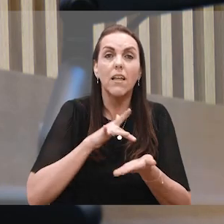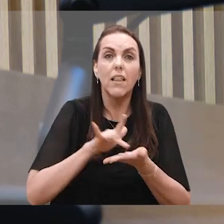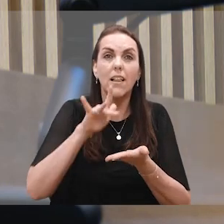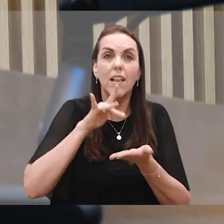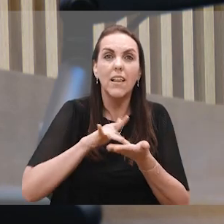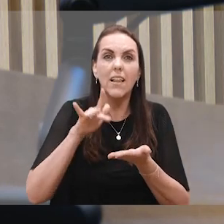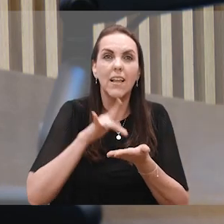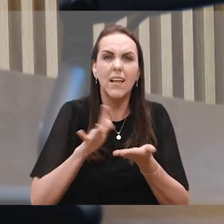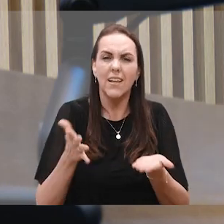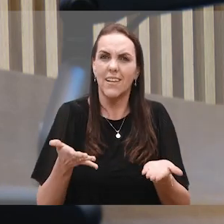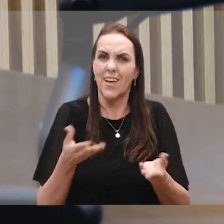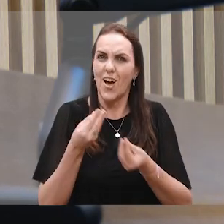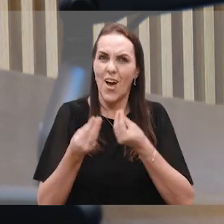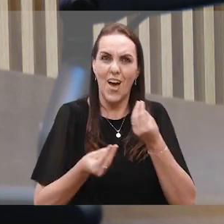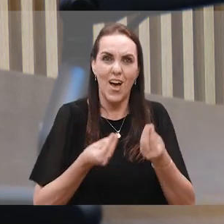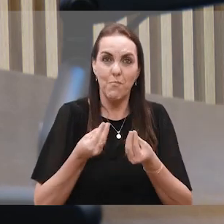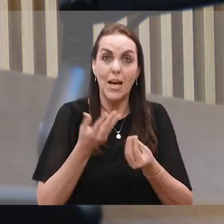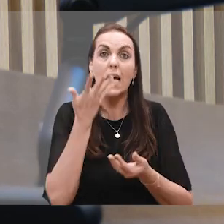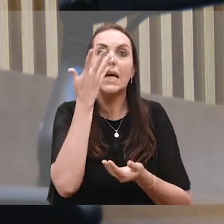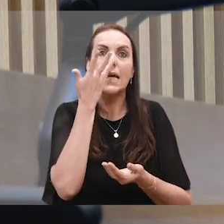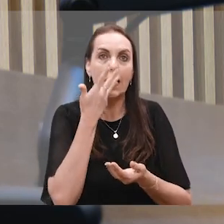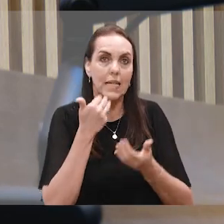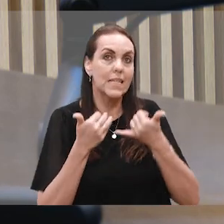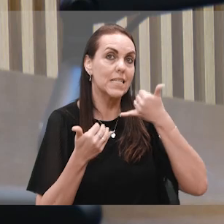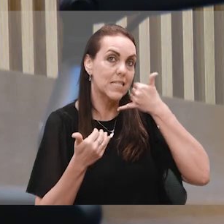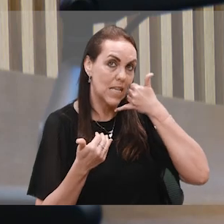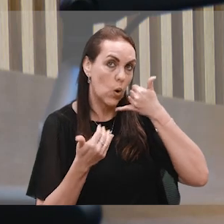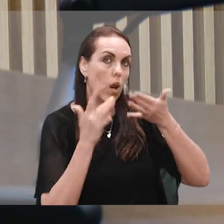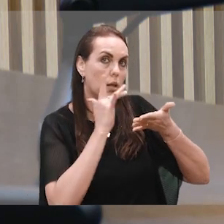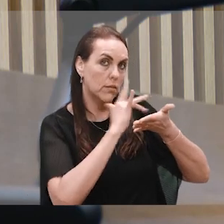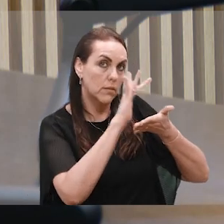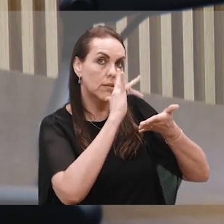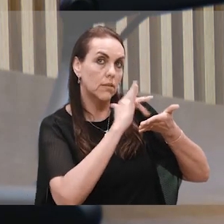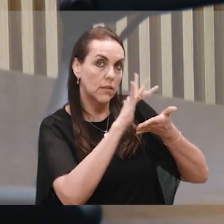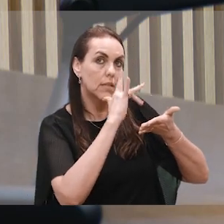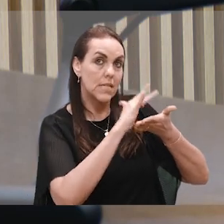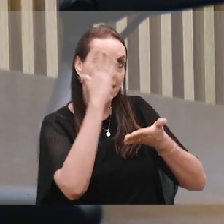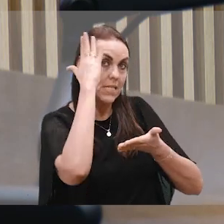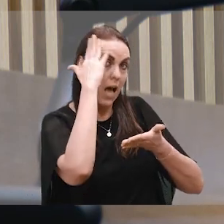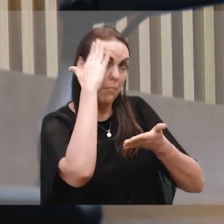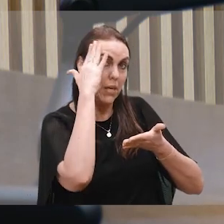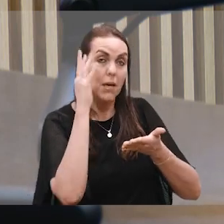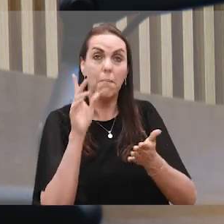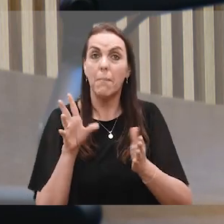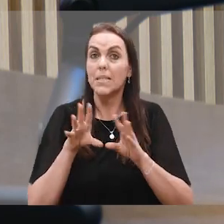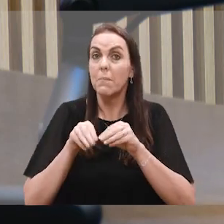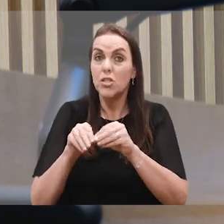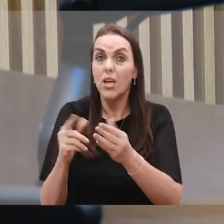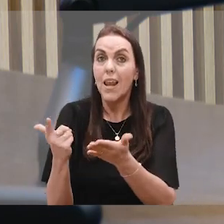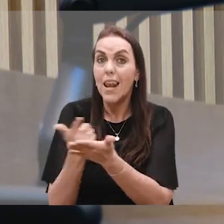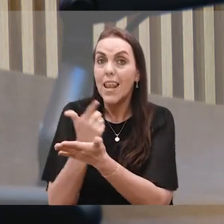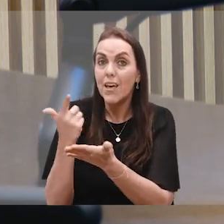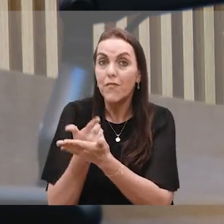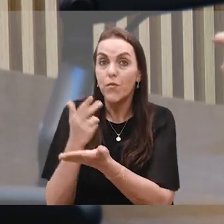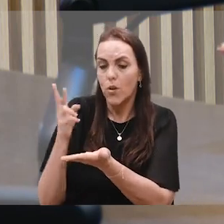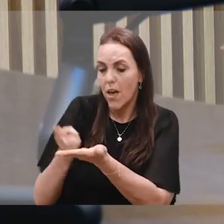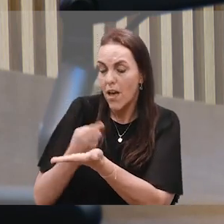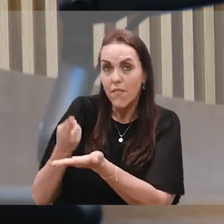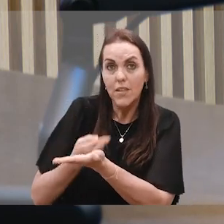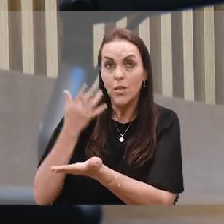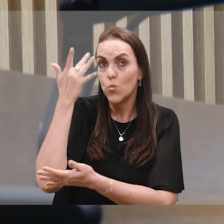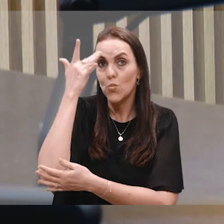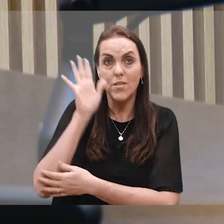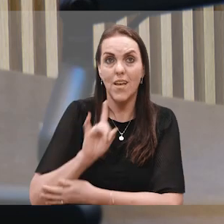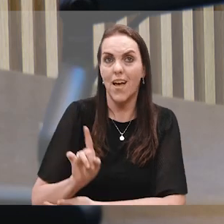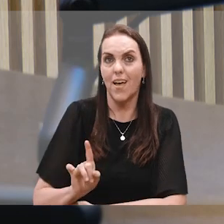com o dedo, para passar a folha. Tem criança que no celular ela sabe mexer, mas não sabe mexer um livrinho, uma